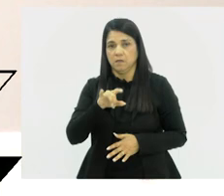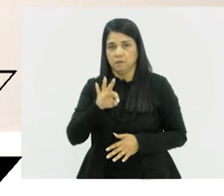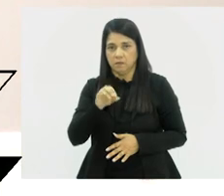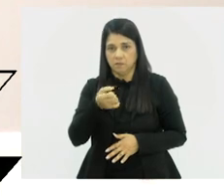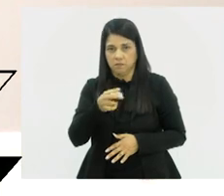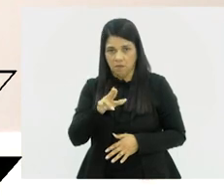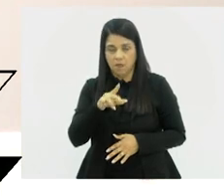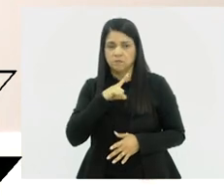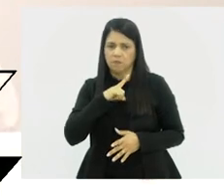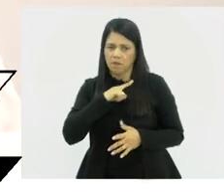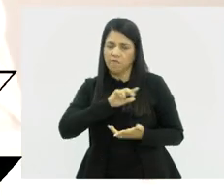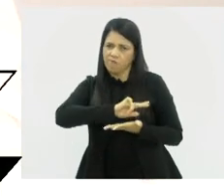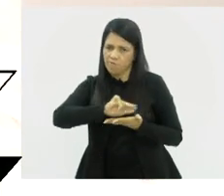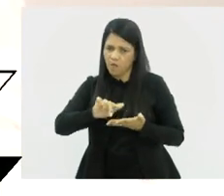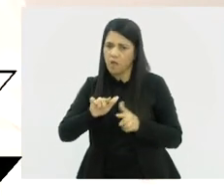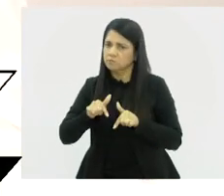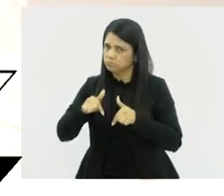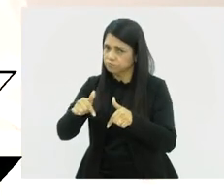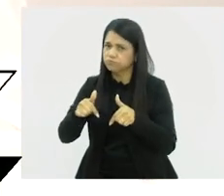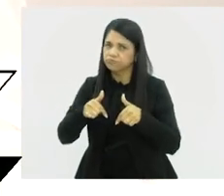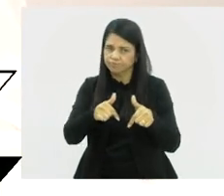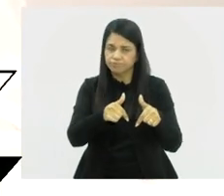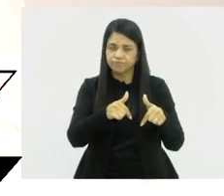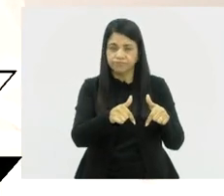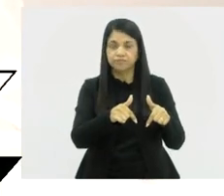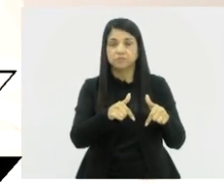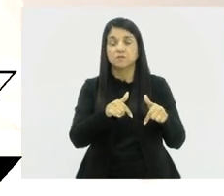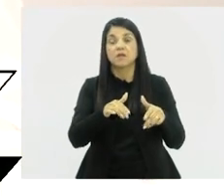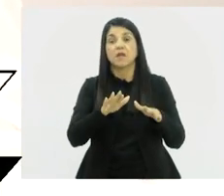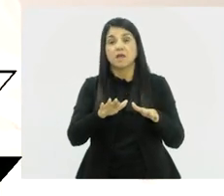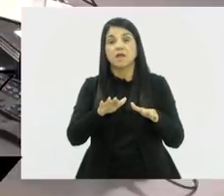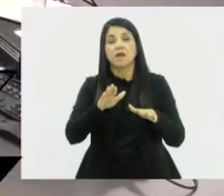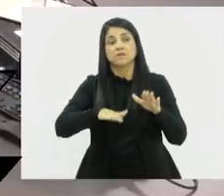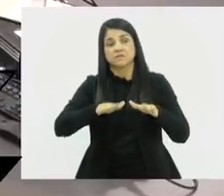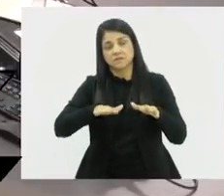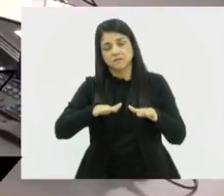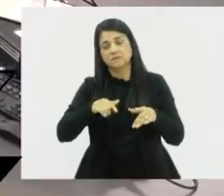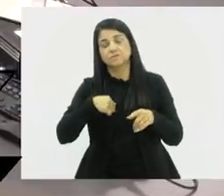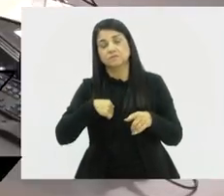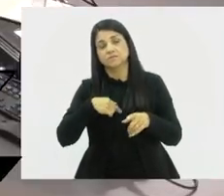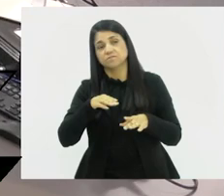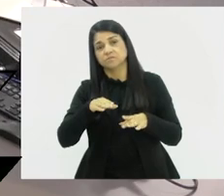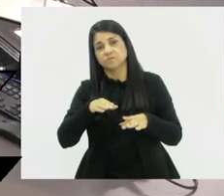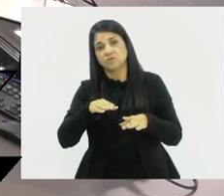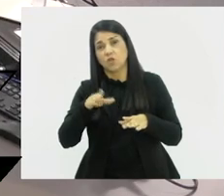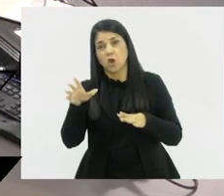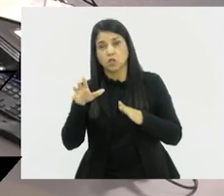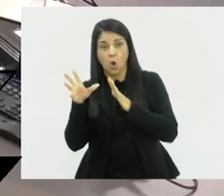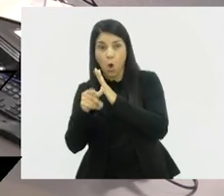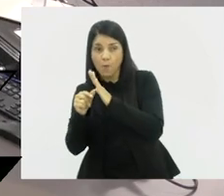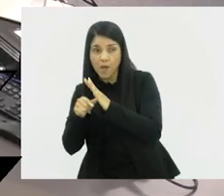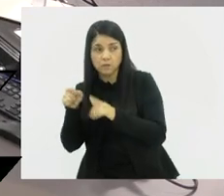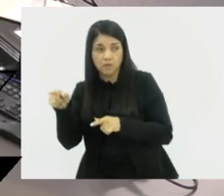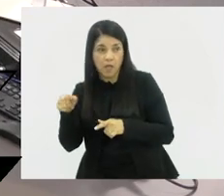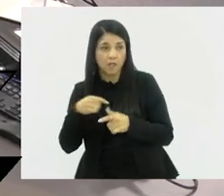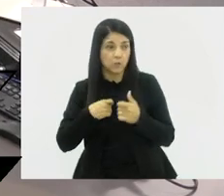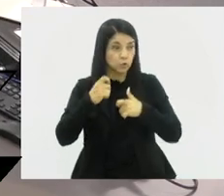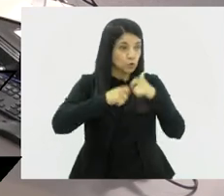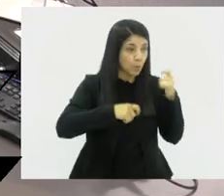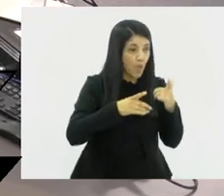outras. Né? Até entendo que, muitas vezes, isso é negligenciado porque alguém diz, olha, estão roubando, assaltando,